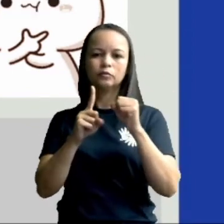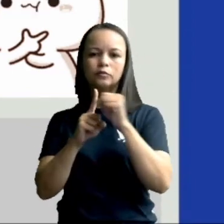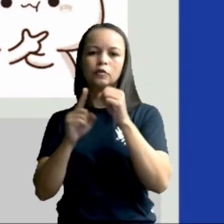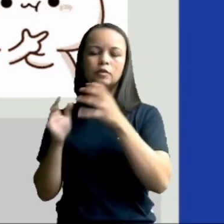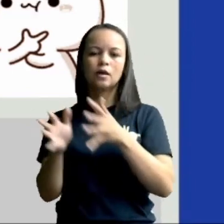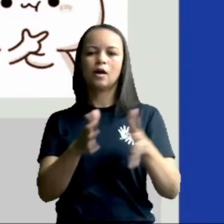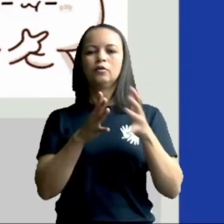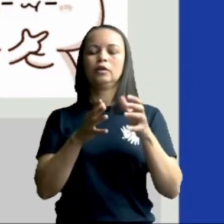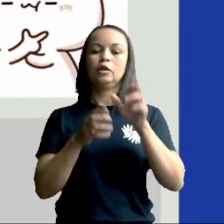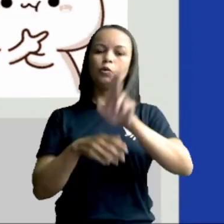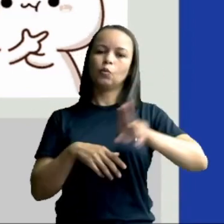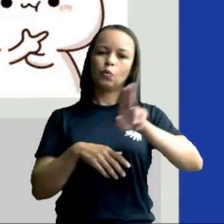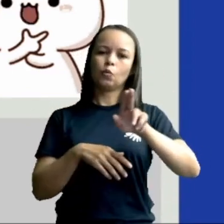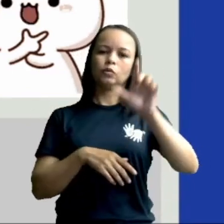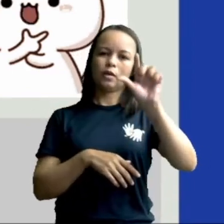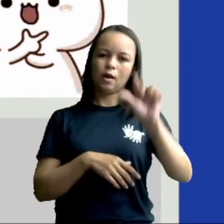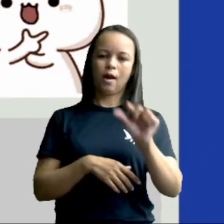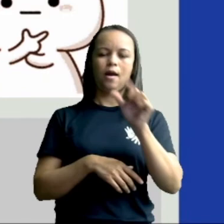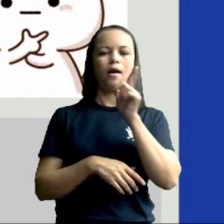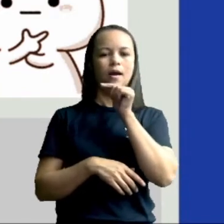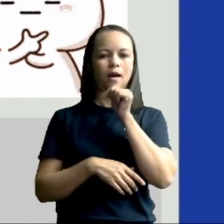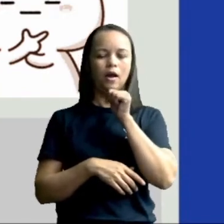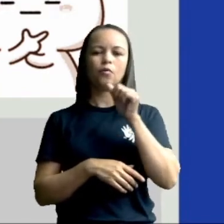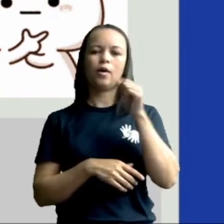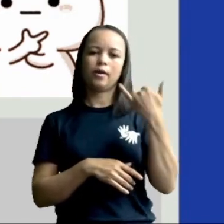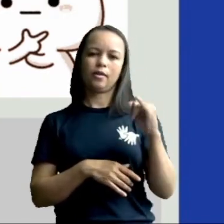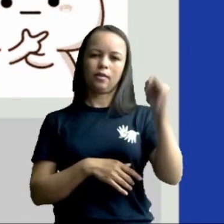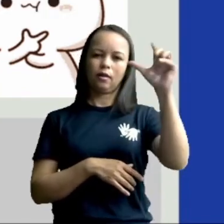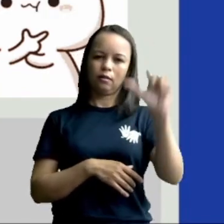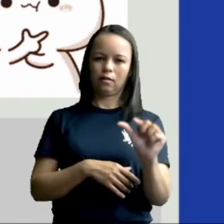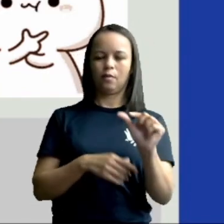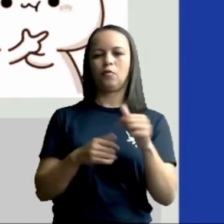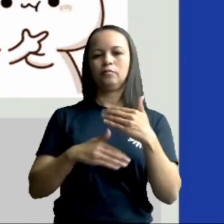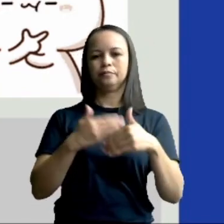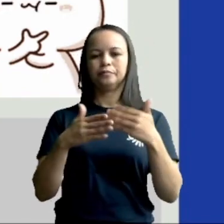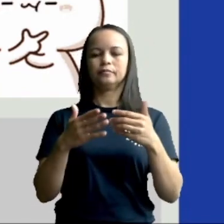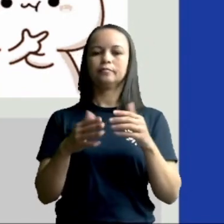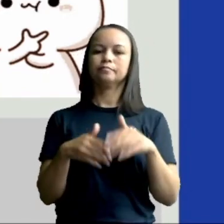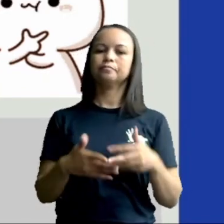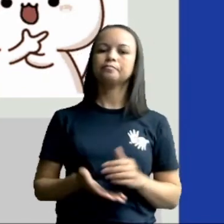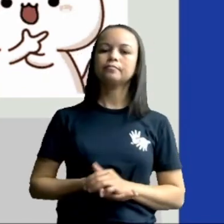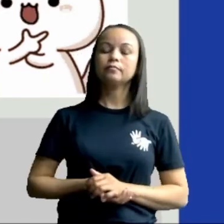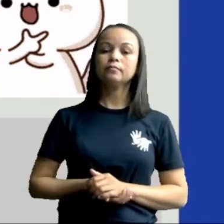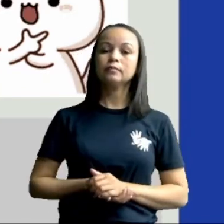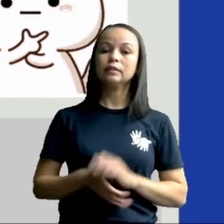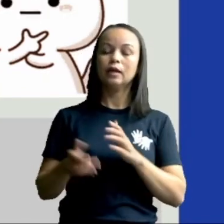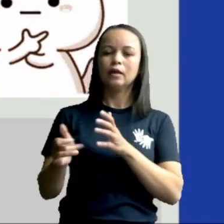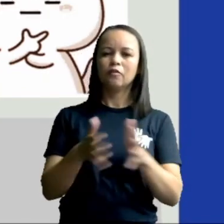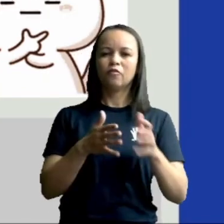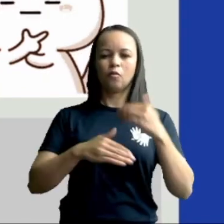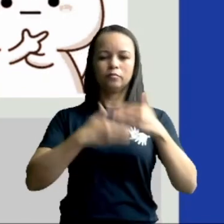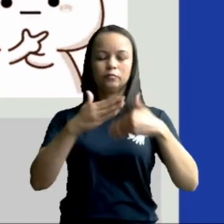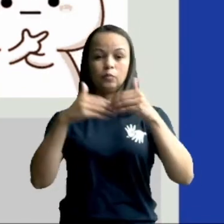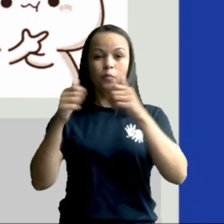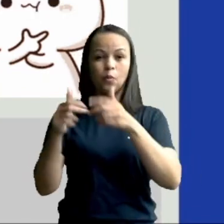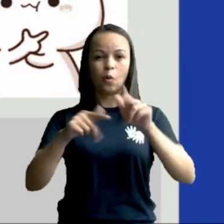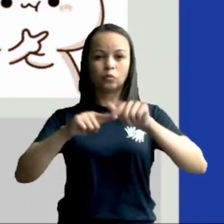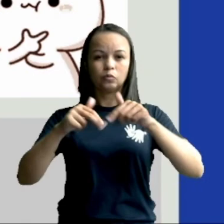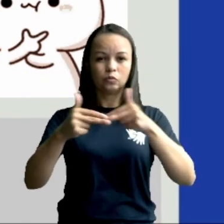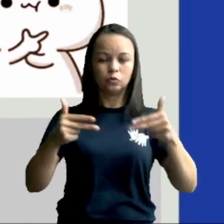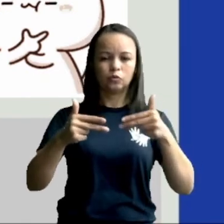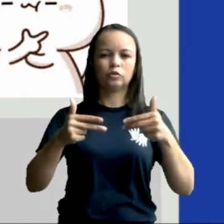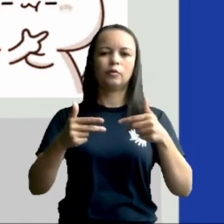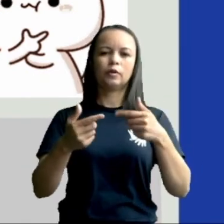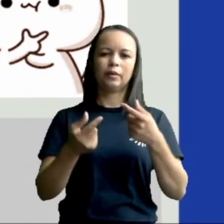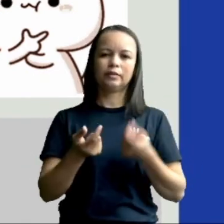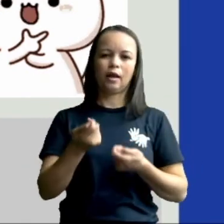menos energia e emitem menos CO2 em suas cadeias produtivas. Além disso, a forma como usamos o produto também pode representar muita